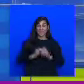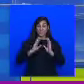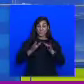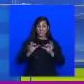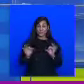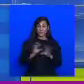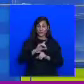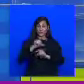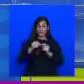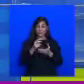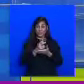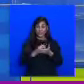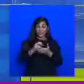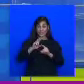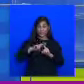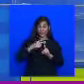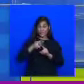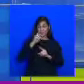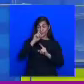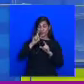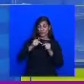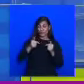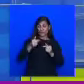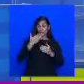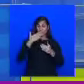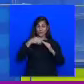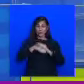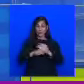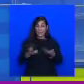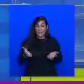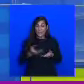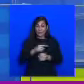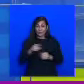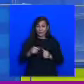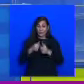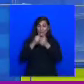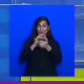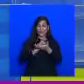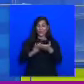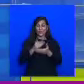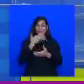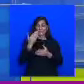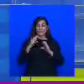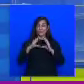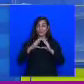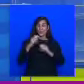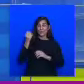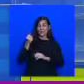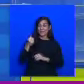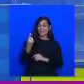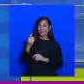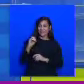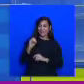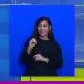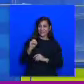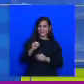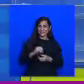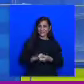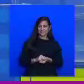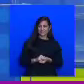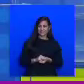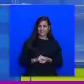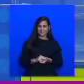Já foram realizados os sorteios da quina, da dupla cena, do dia de sorte, da Time Mania e agora Loto Fácil. Bola branca, número 10.